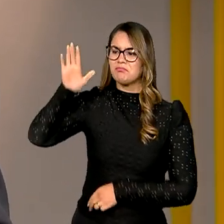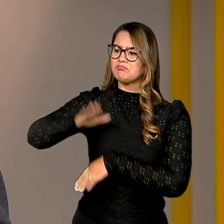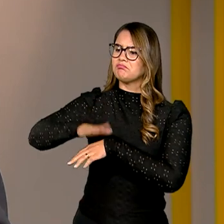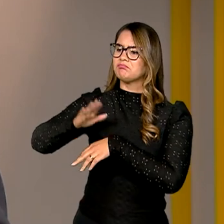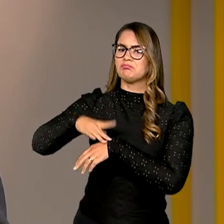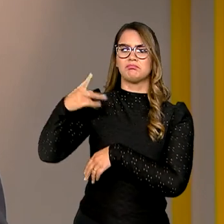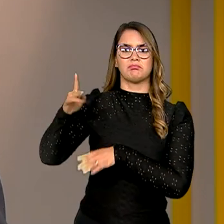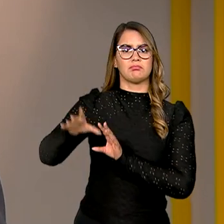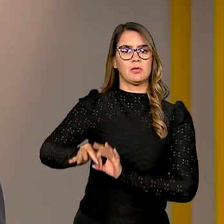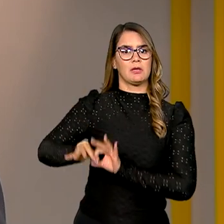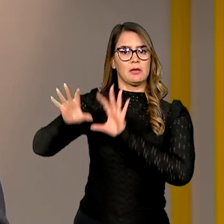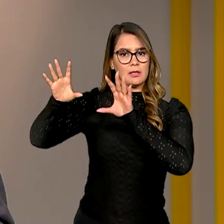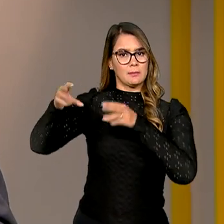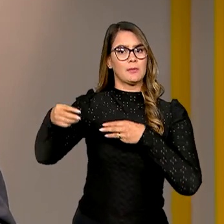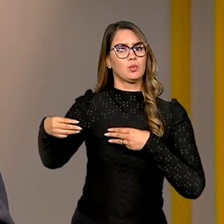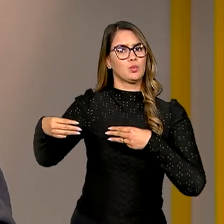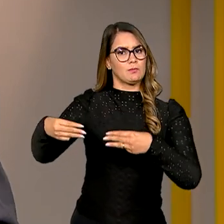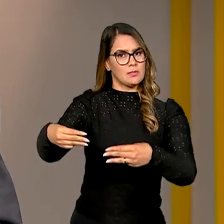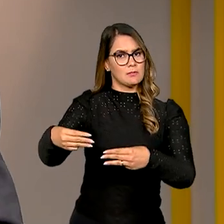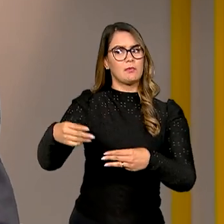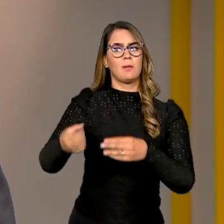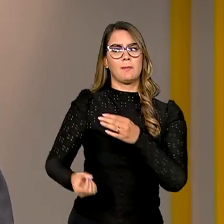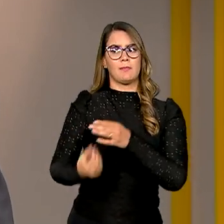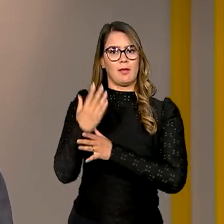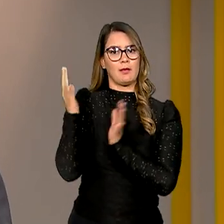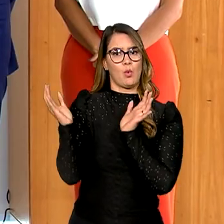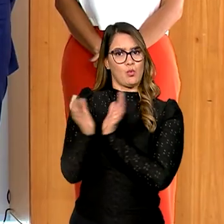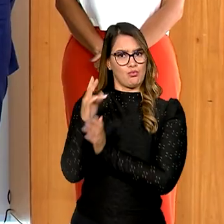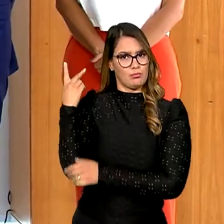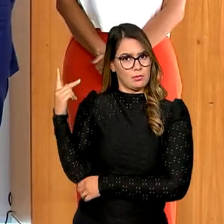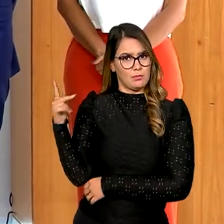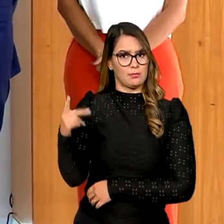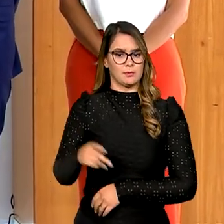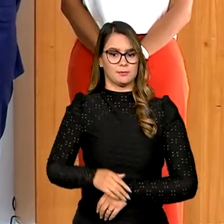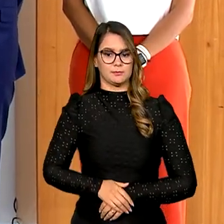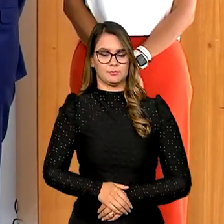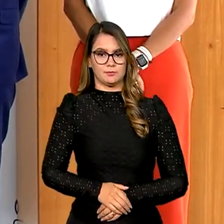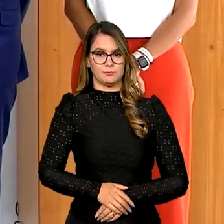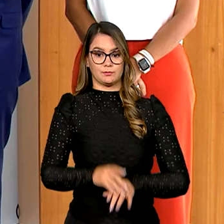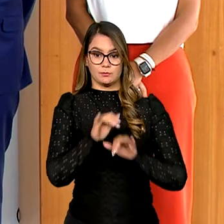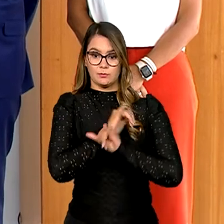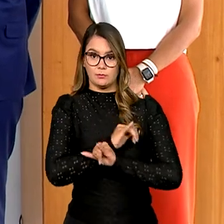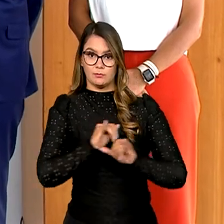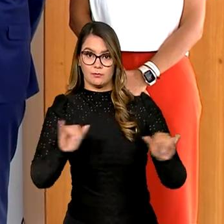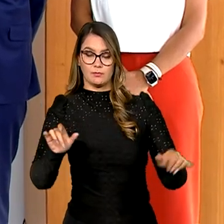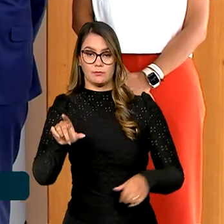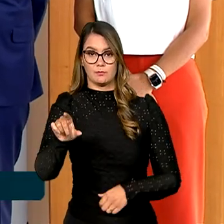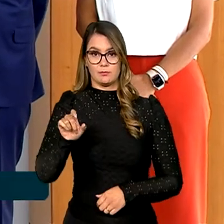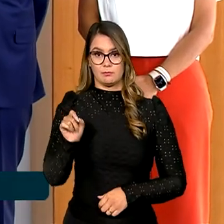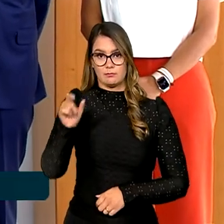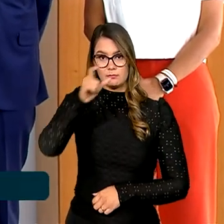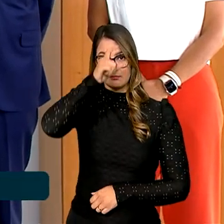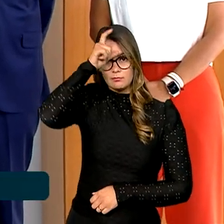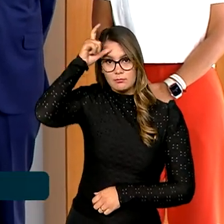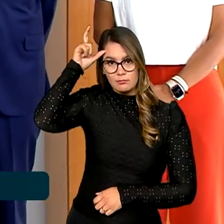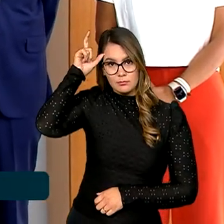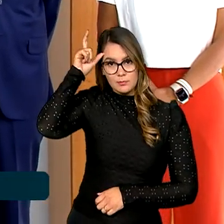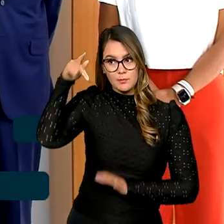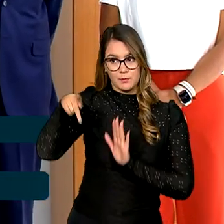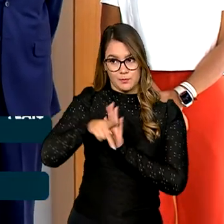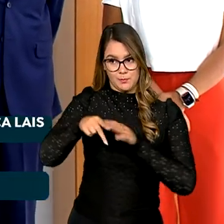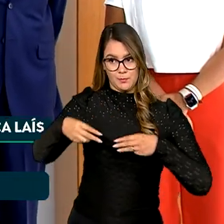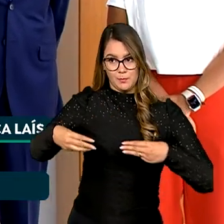liberdade à frente do ministério para montar a nova equipe. O anúncio da escolha de Ricardo Lewandowski para o